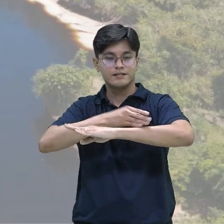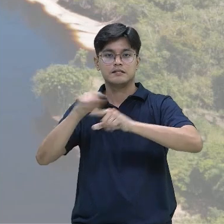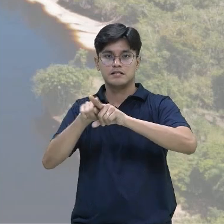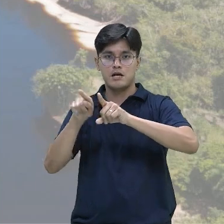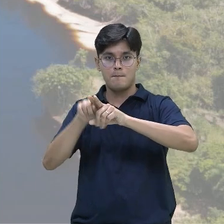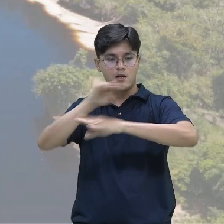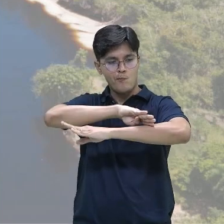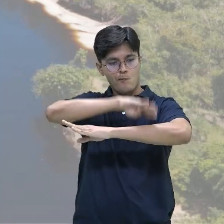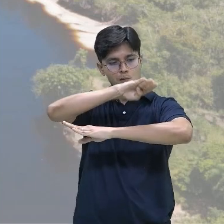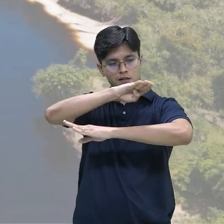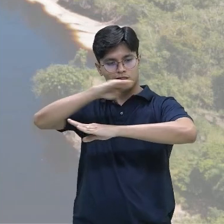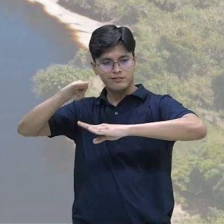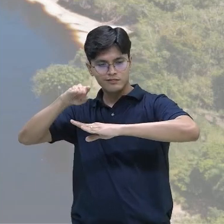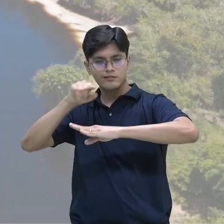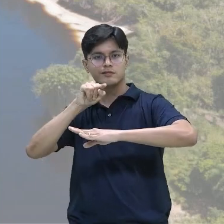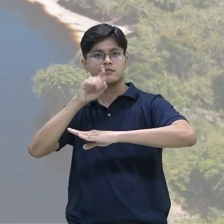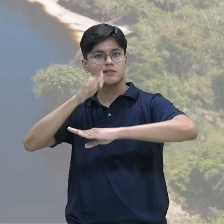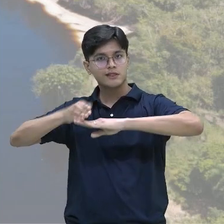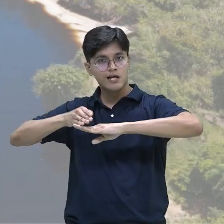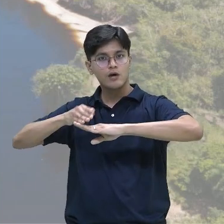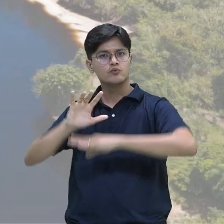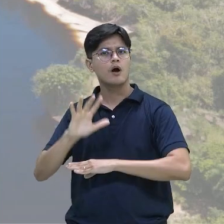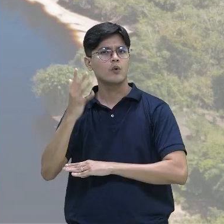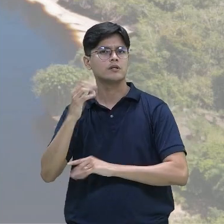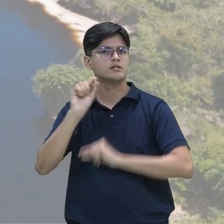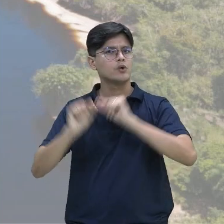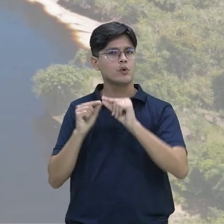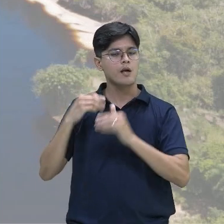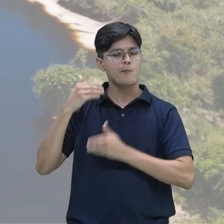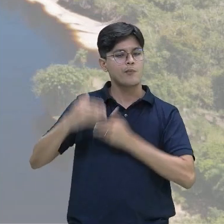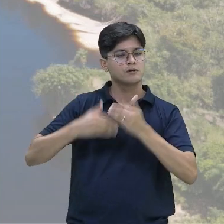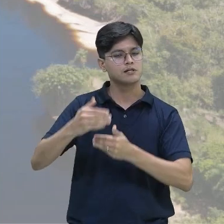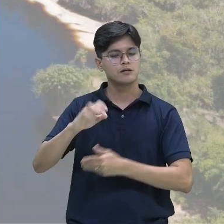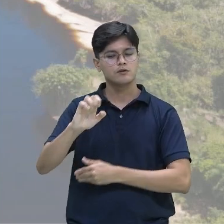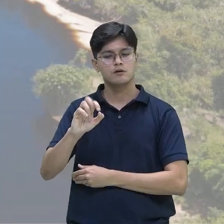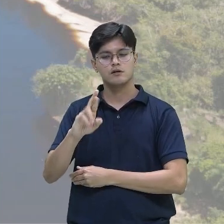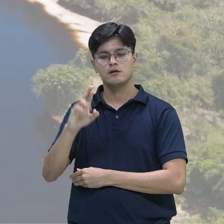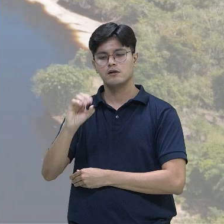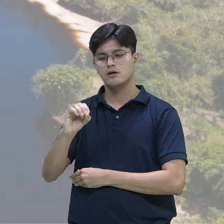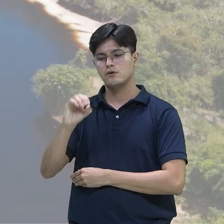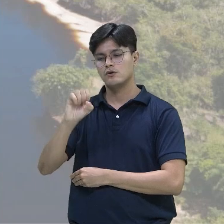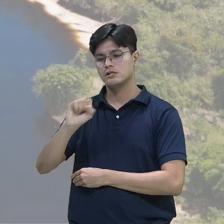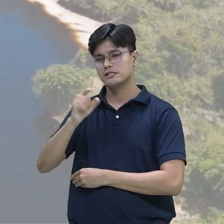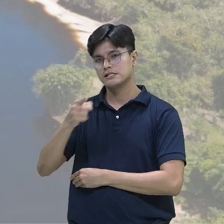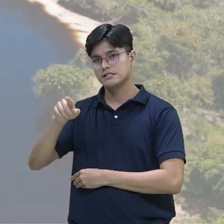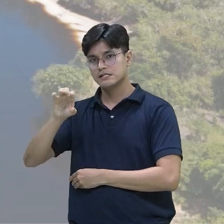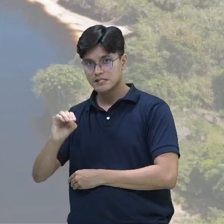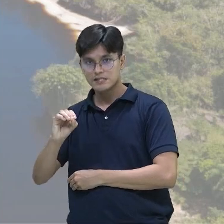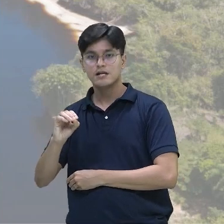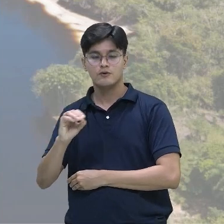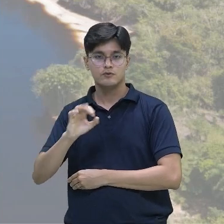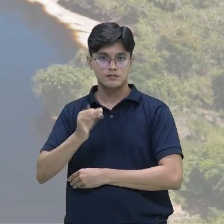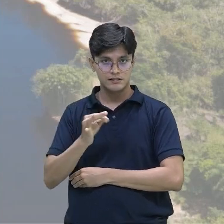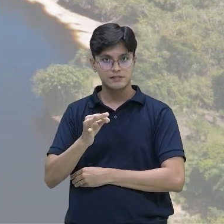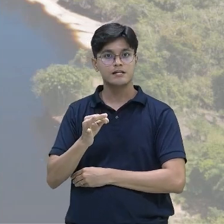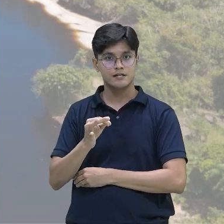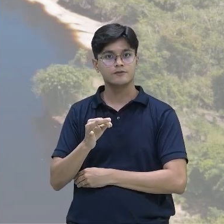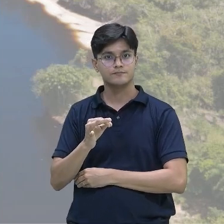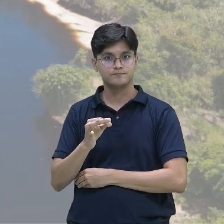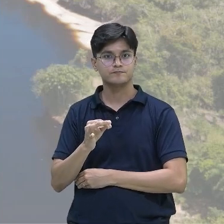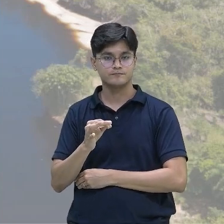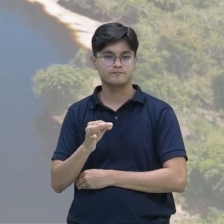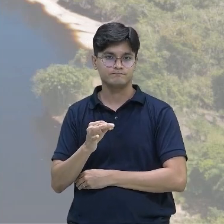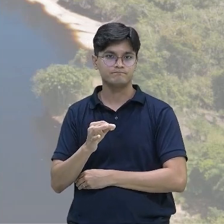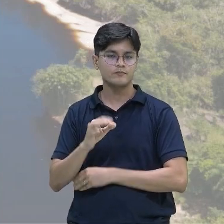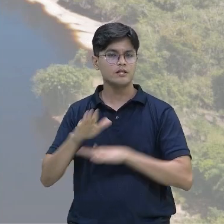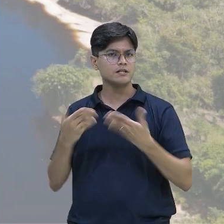Aqui, gente, nas planícies, aquele material lá da montanha, lá do planalto, ele passou por um processo erosivo, ele vai acumular em